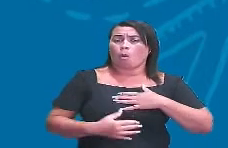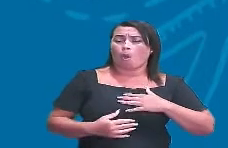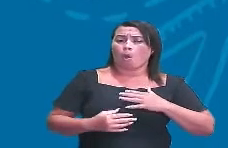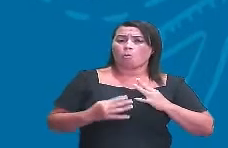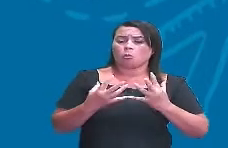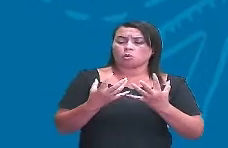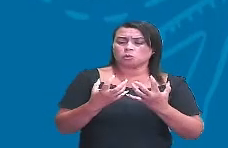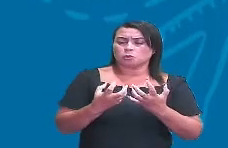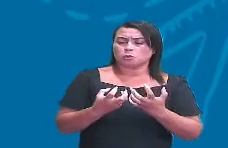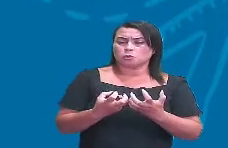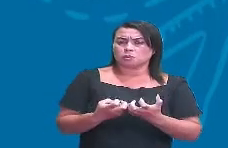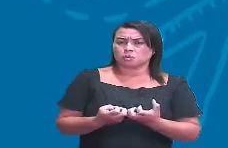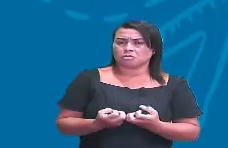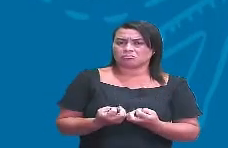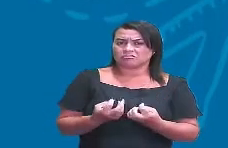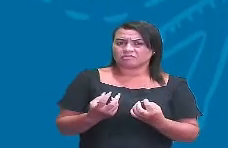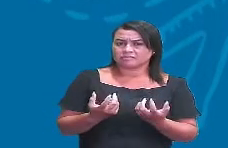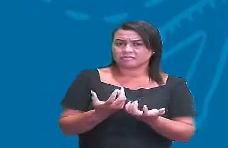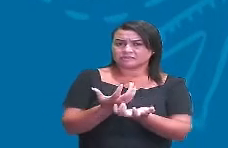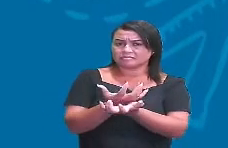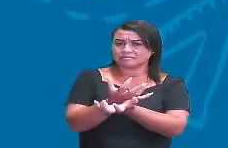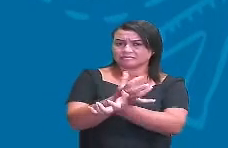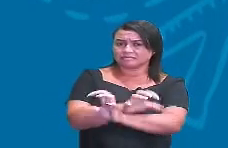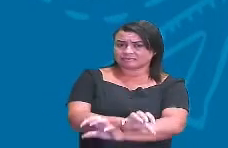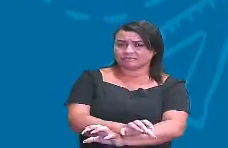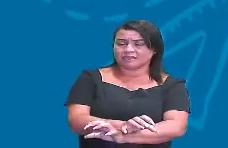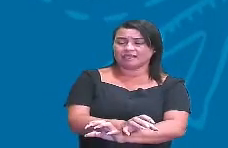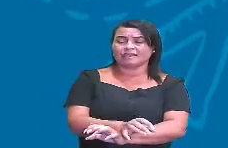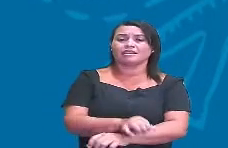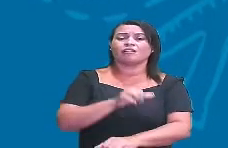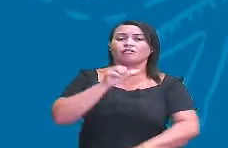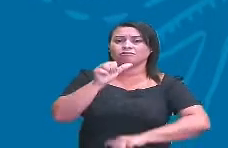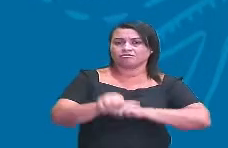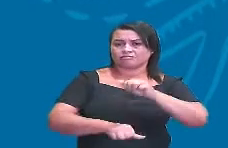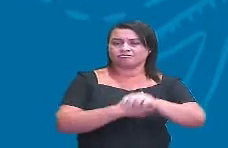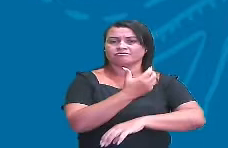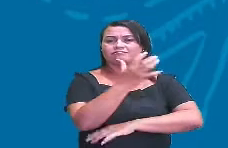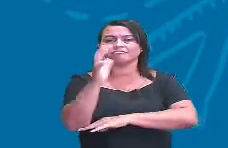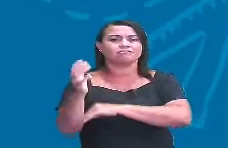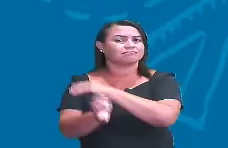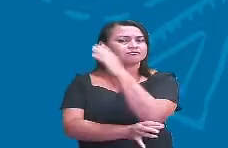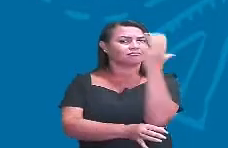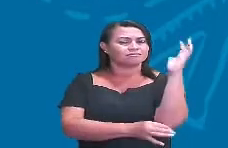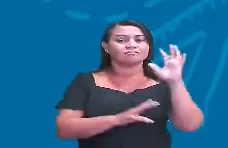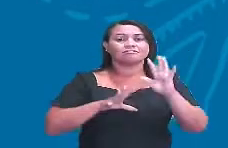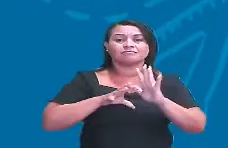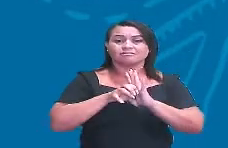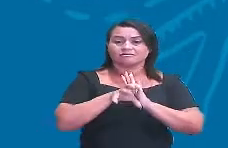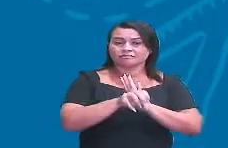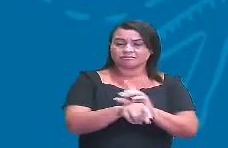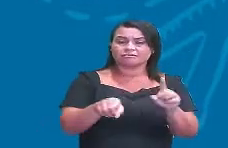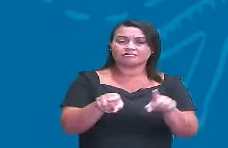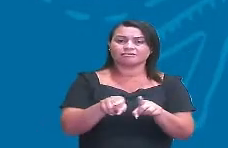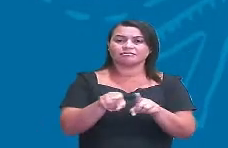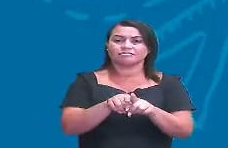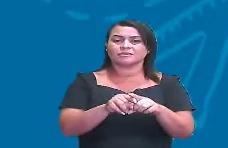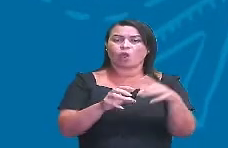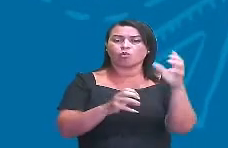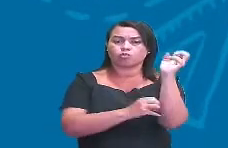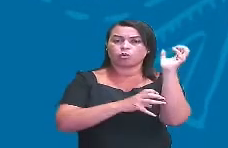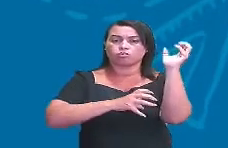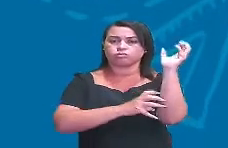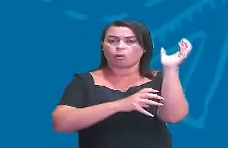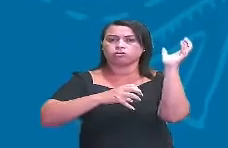tornar matéria orgânica e voltar para a natureza. Então, as bactérias e os fungos vão realizar